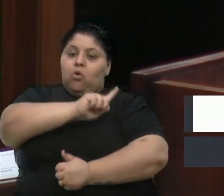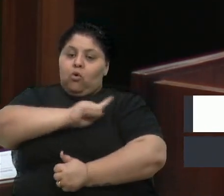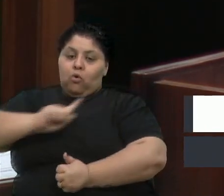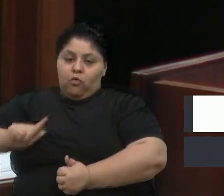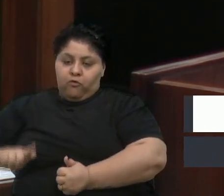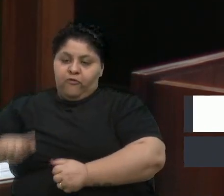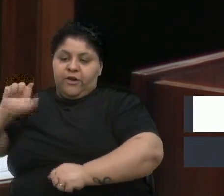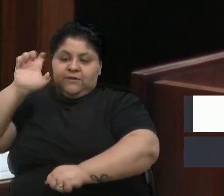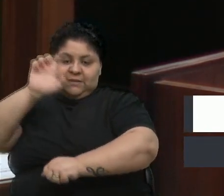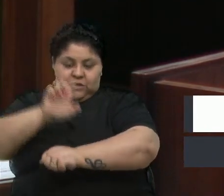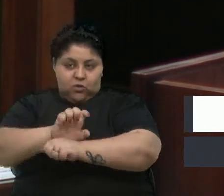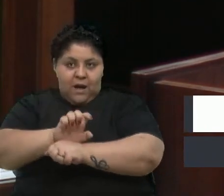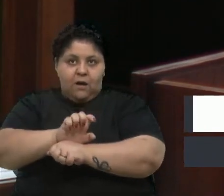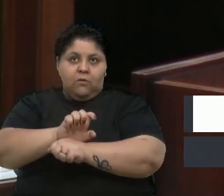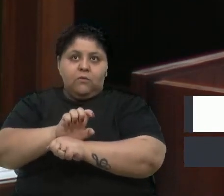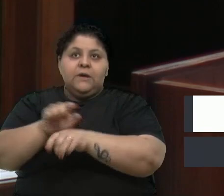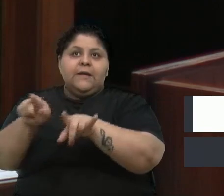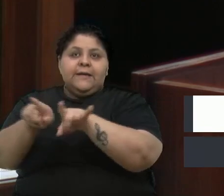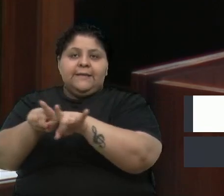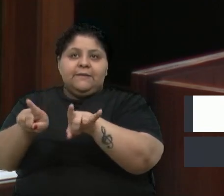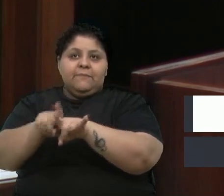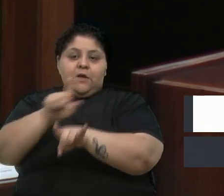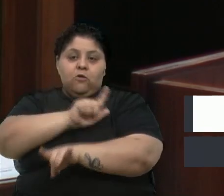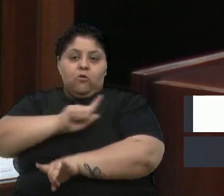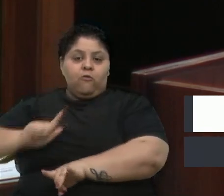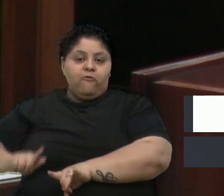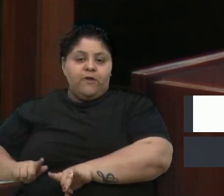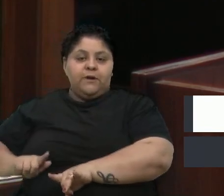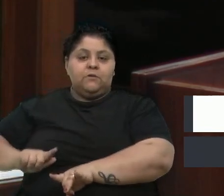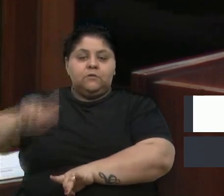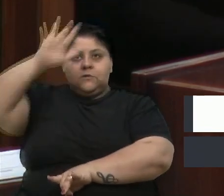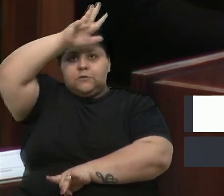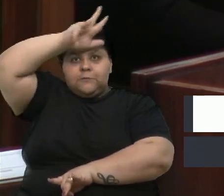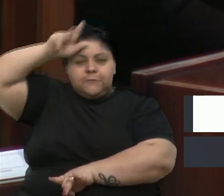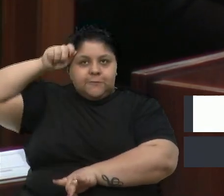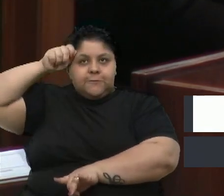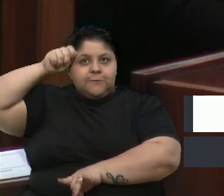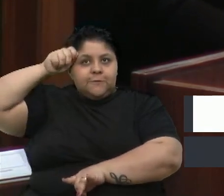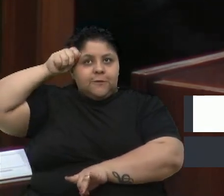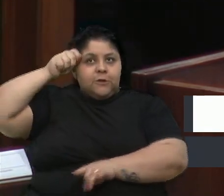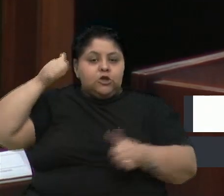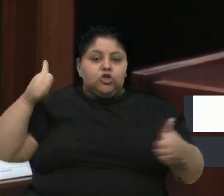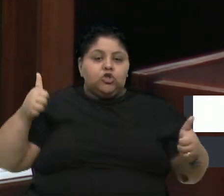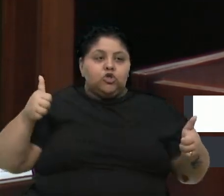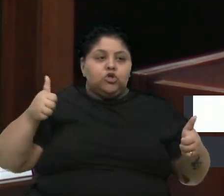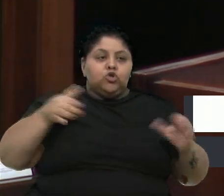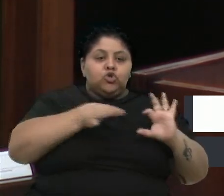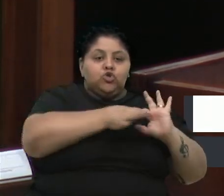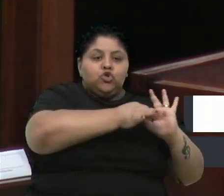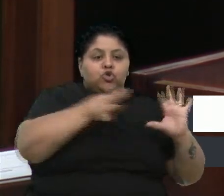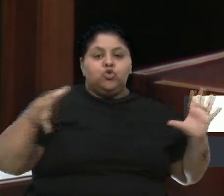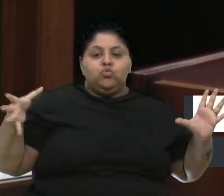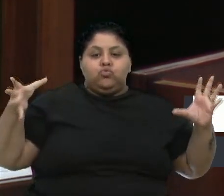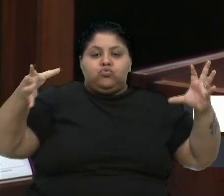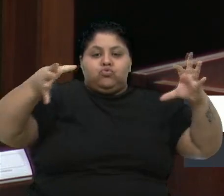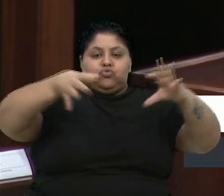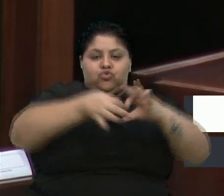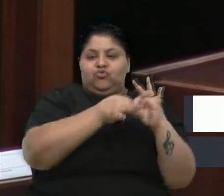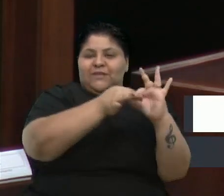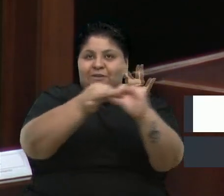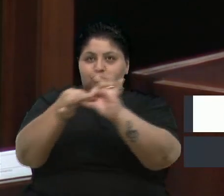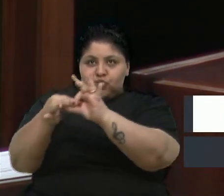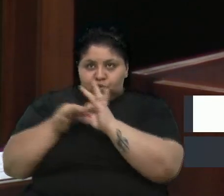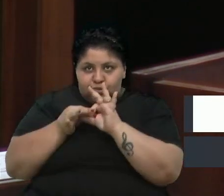governo municipal, para ver que se juntaram esforços para criar uma